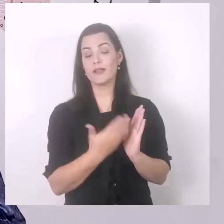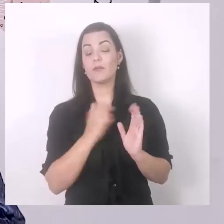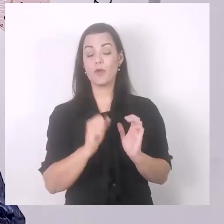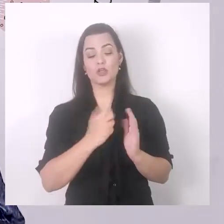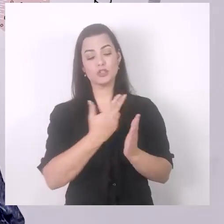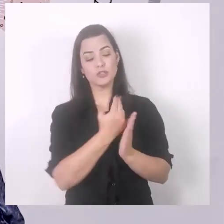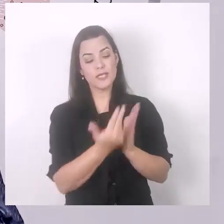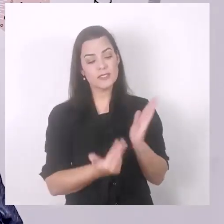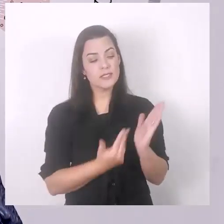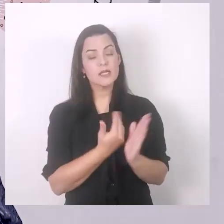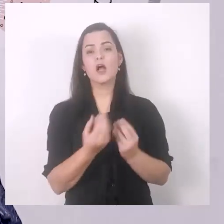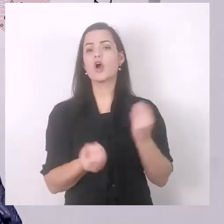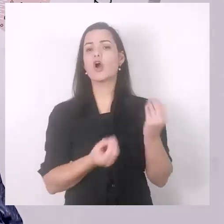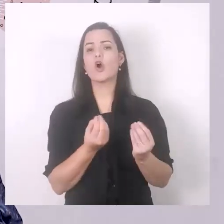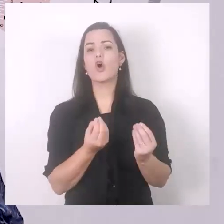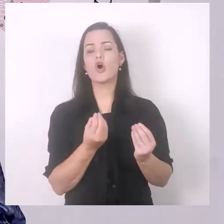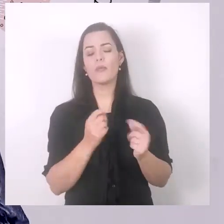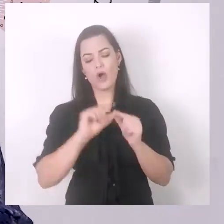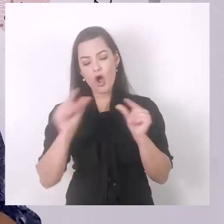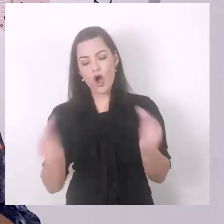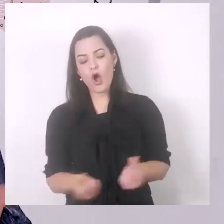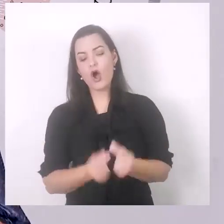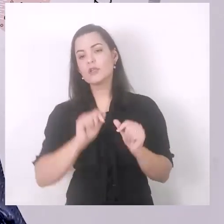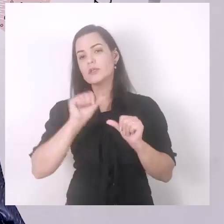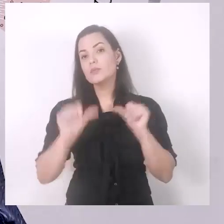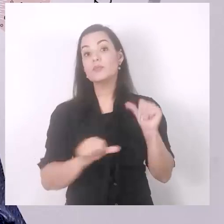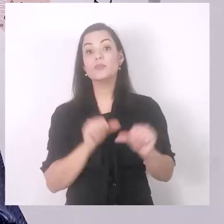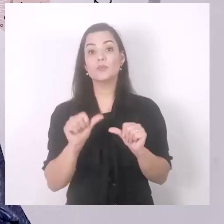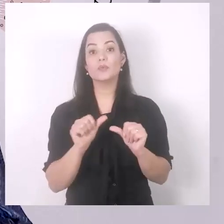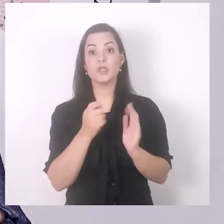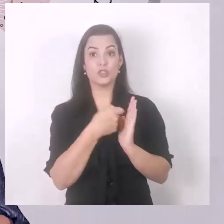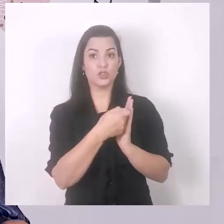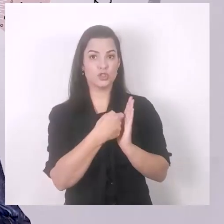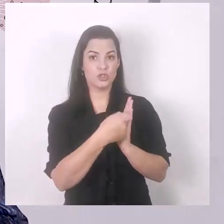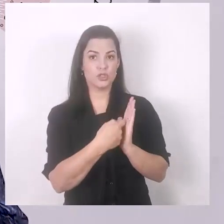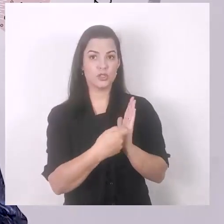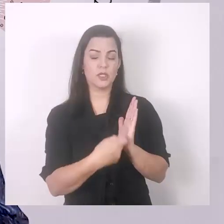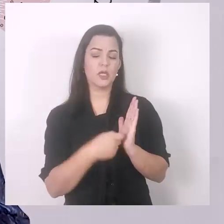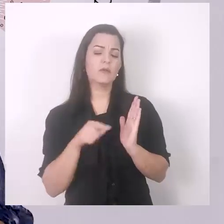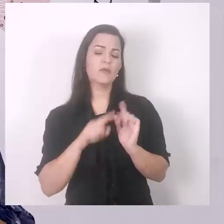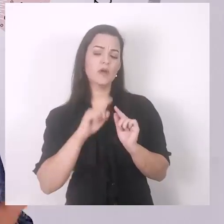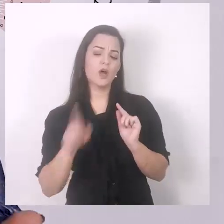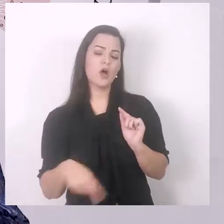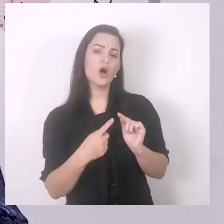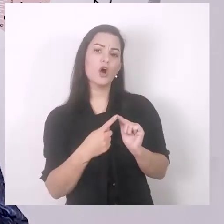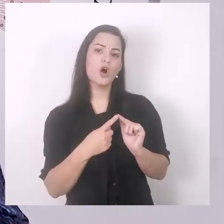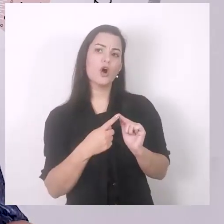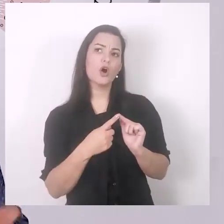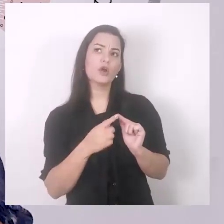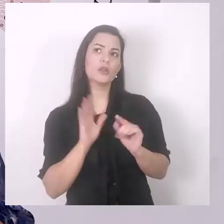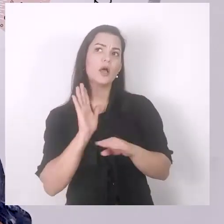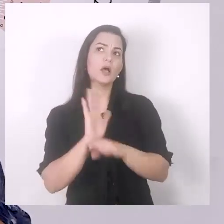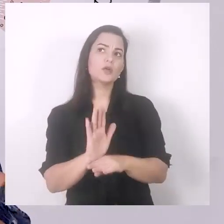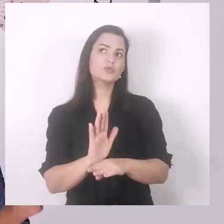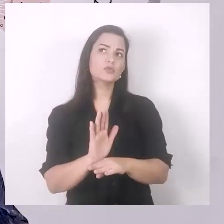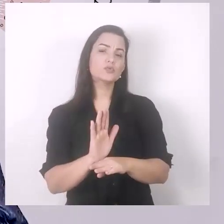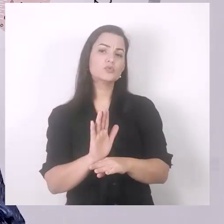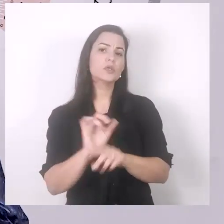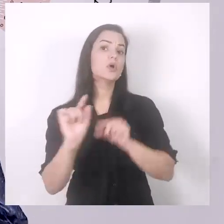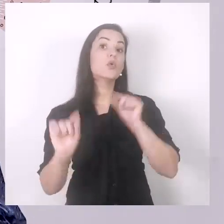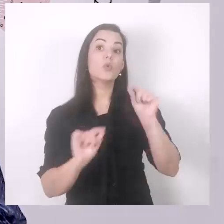desenho de como seria essa modificação, escreva o que essa roda modificaria, no que